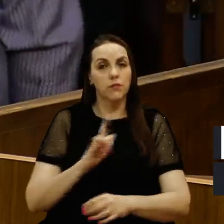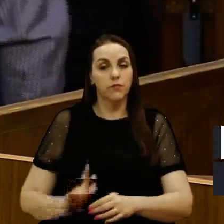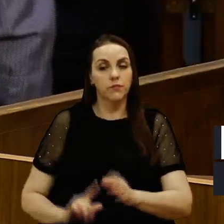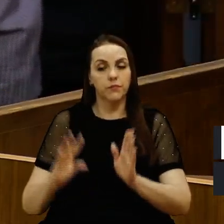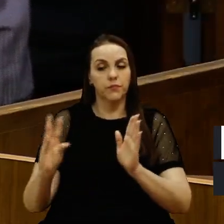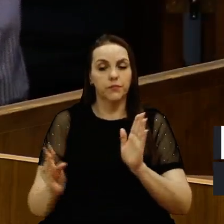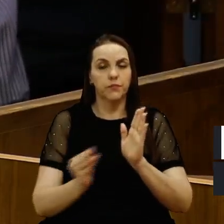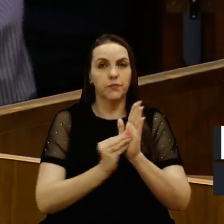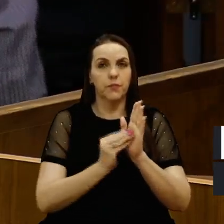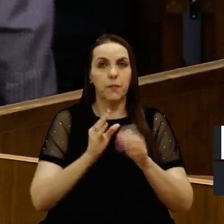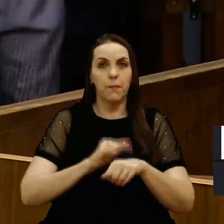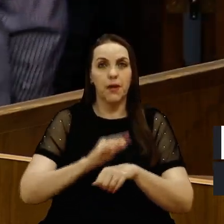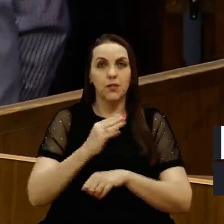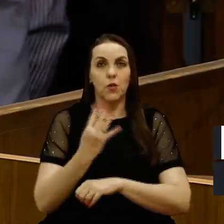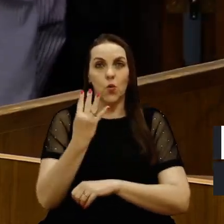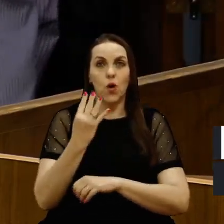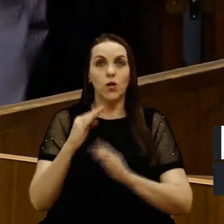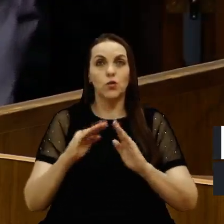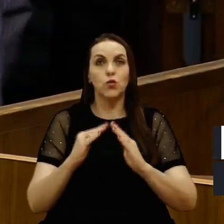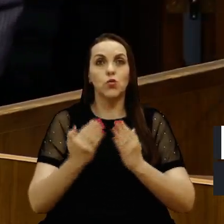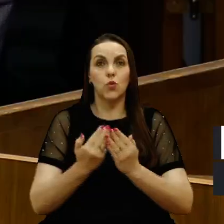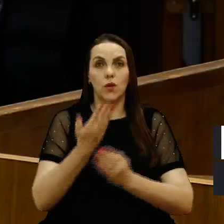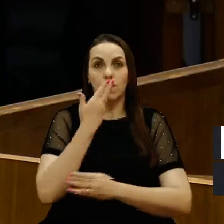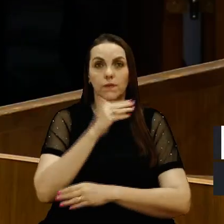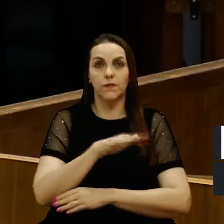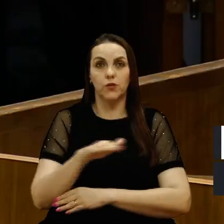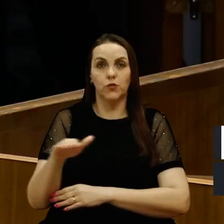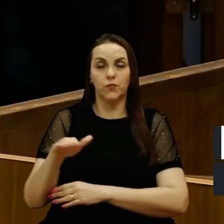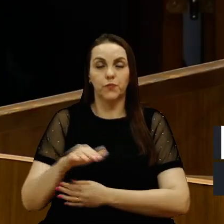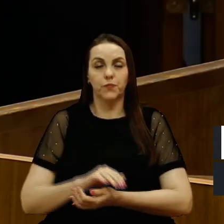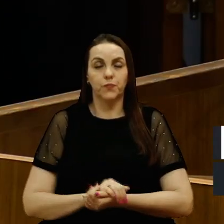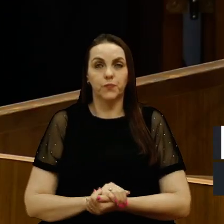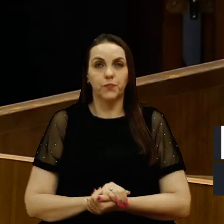mais 4 escolas de educação infantil.